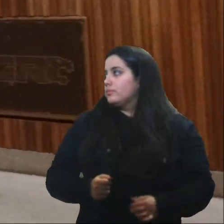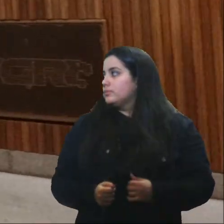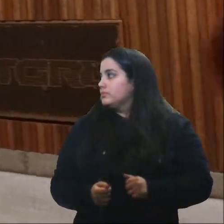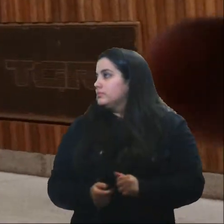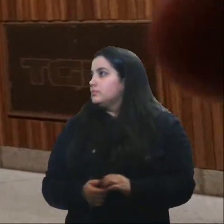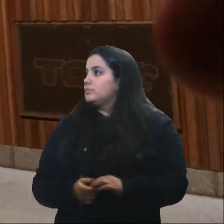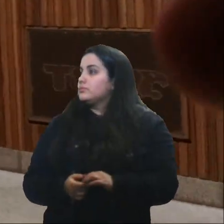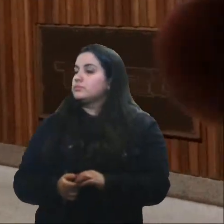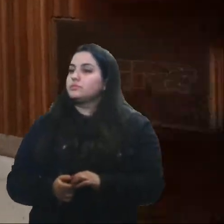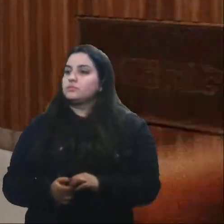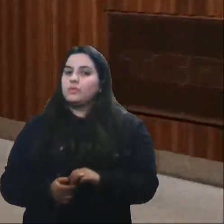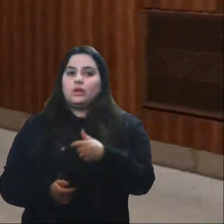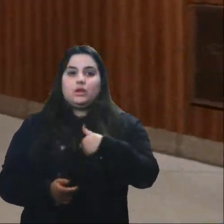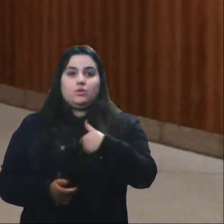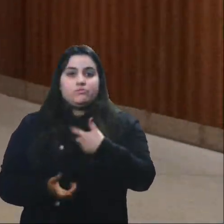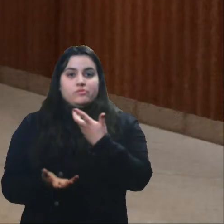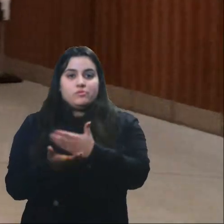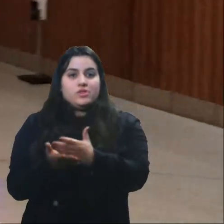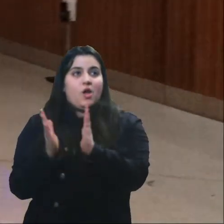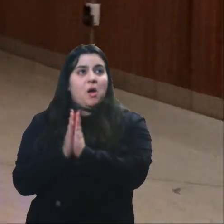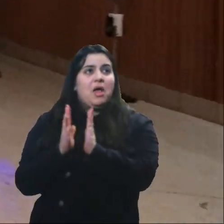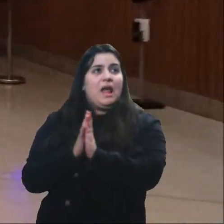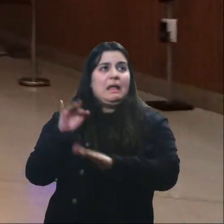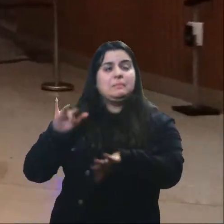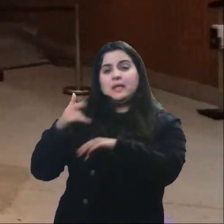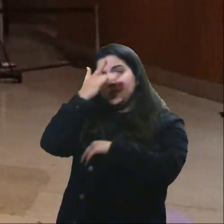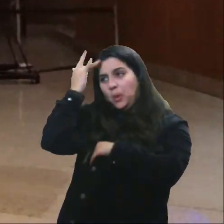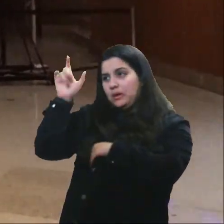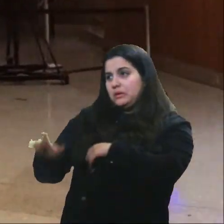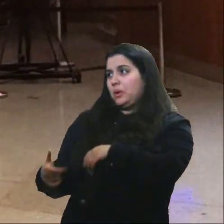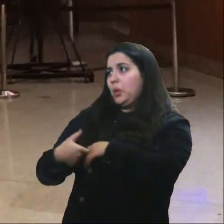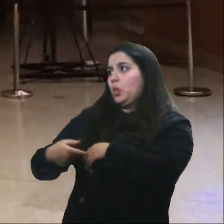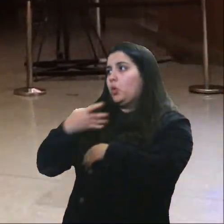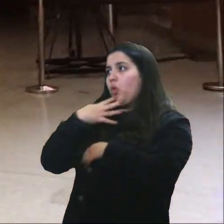E eu comecei a orar por elas, por pessoas que eu nem conhecia.